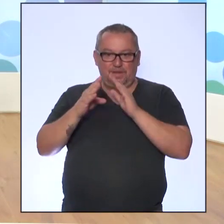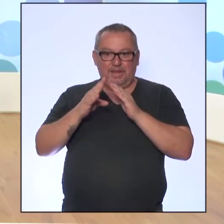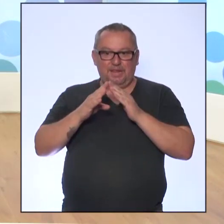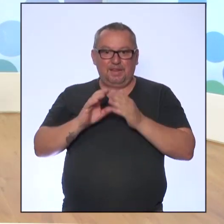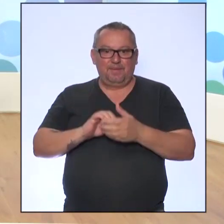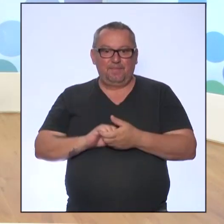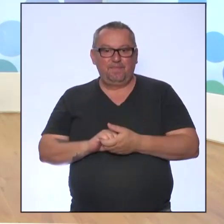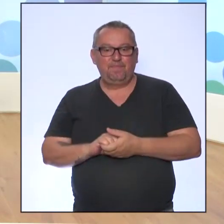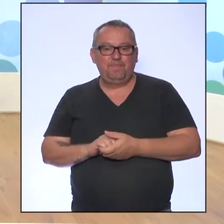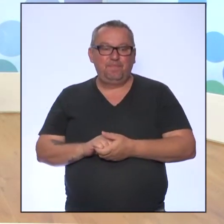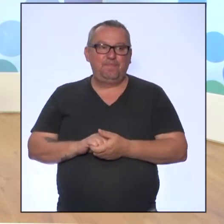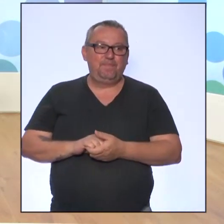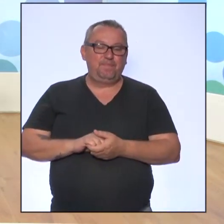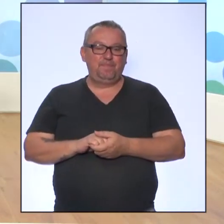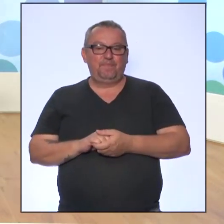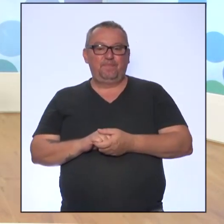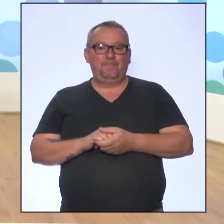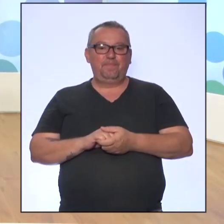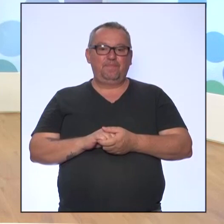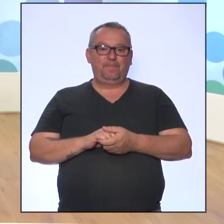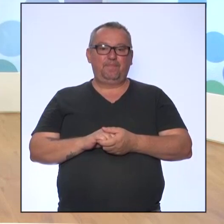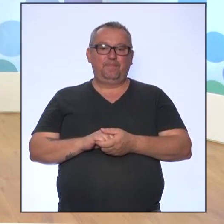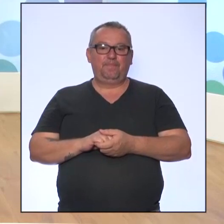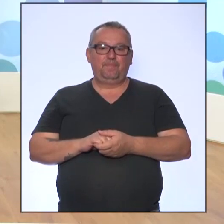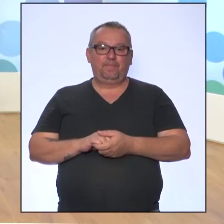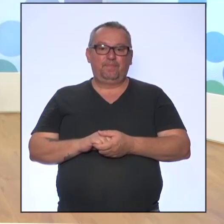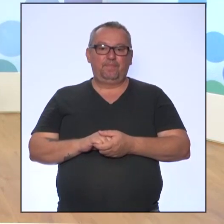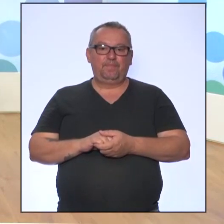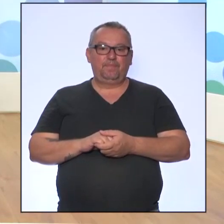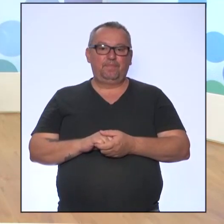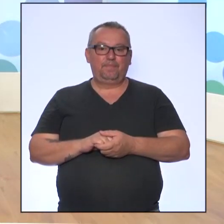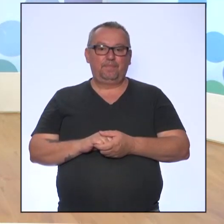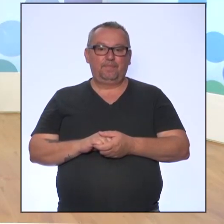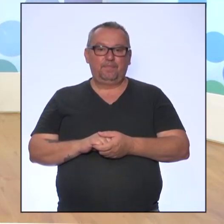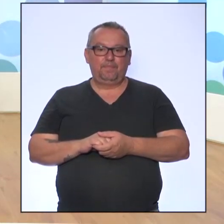Quer na lateral, Fê? Acho que é melhor. Melhor, né?